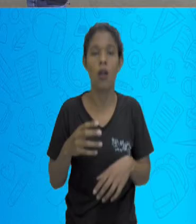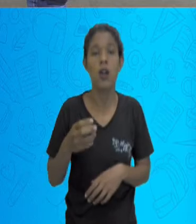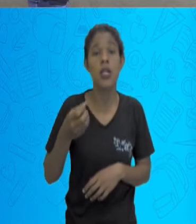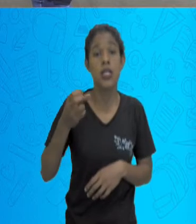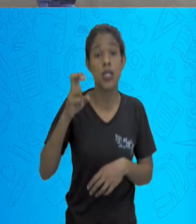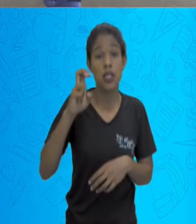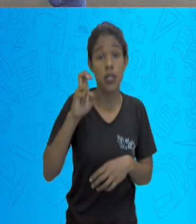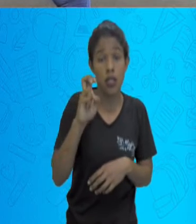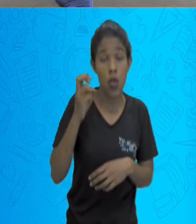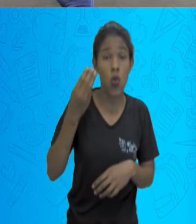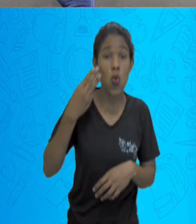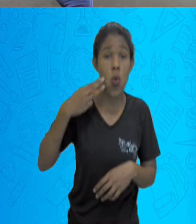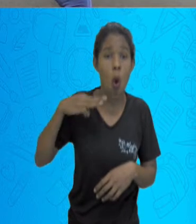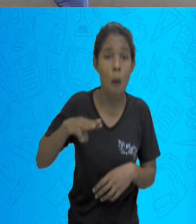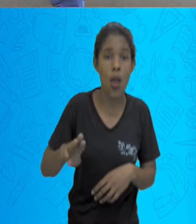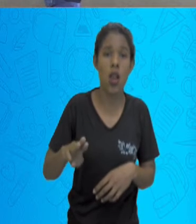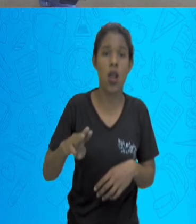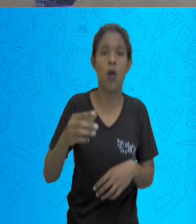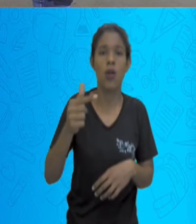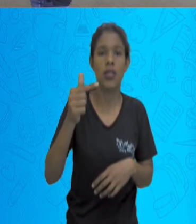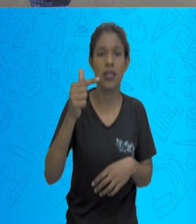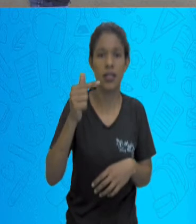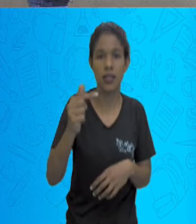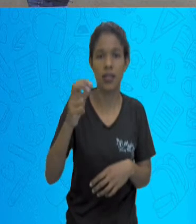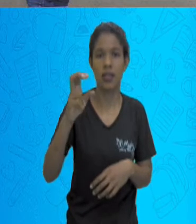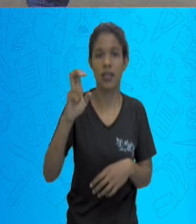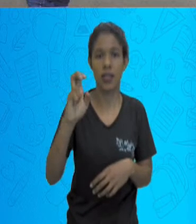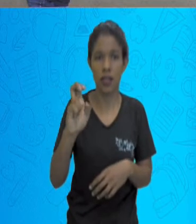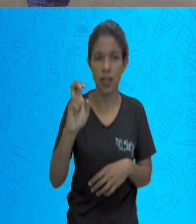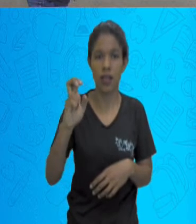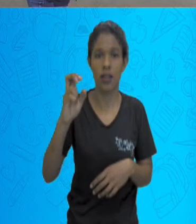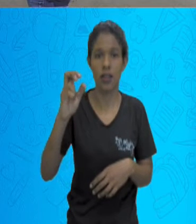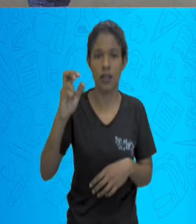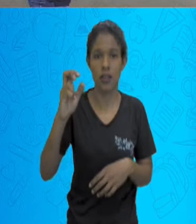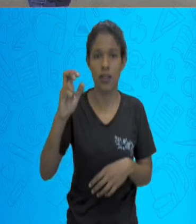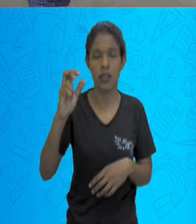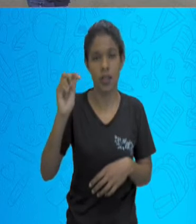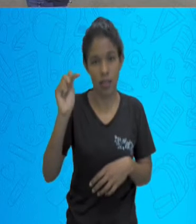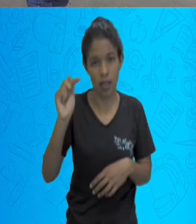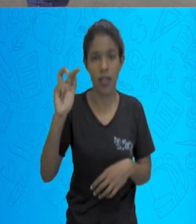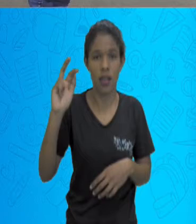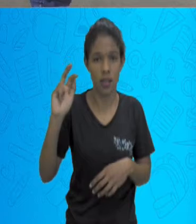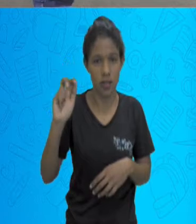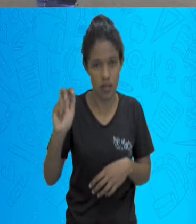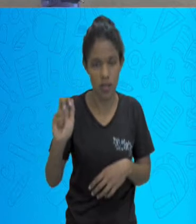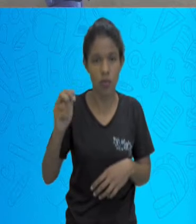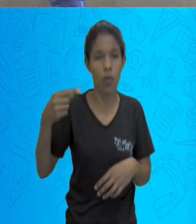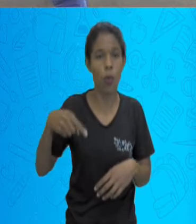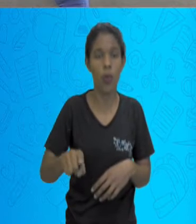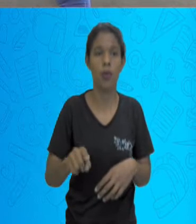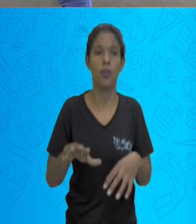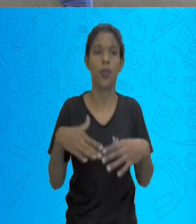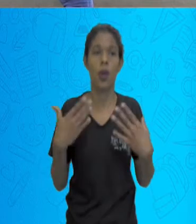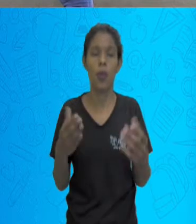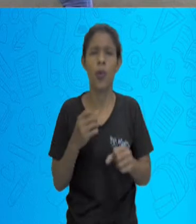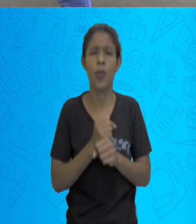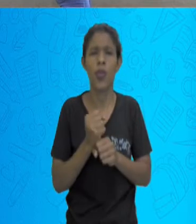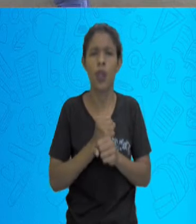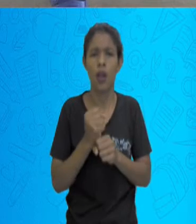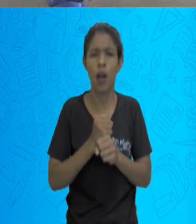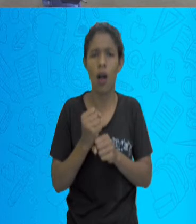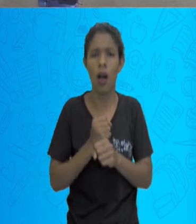5.785.000, né? Pelo gráfico eu tenho essa informação. Em que ano do período considerado a receita